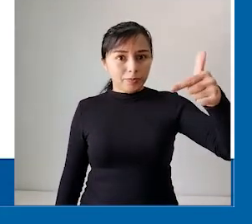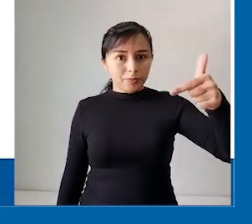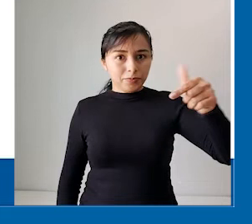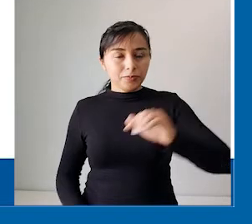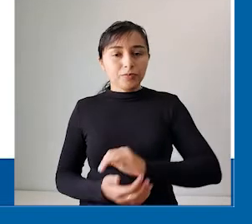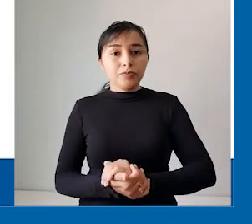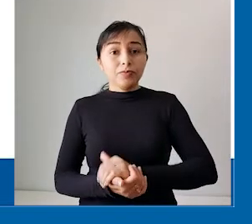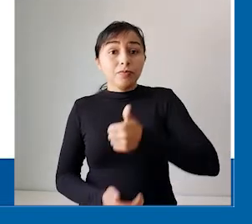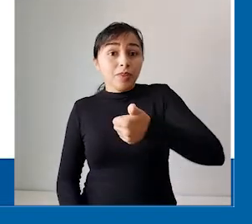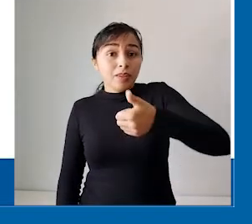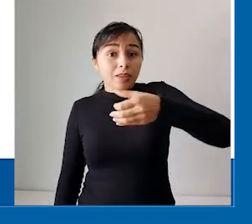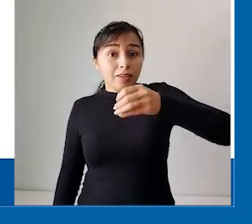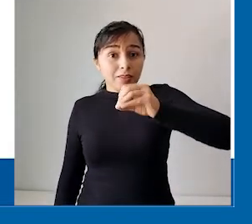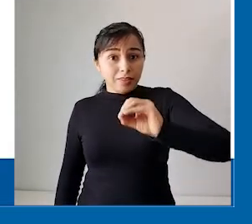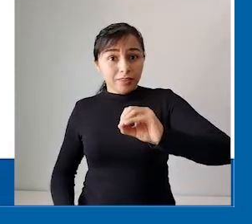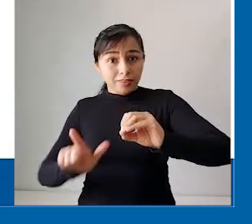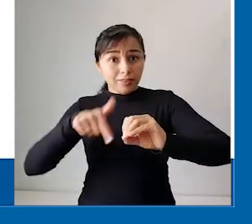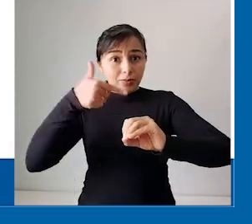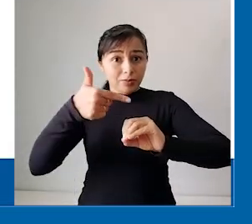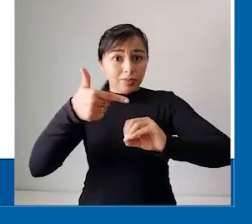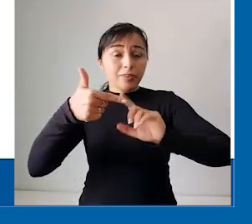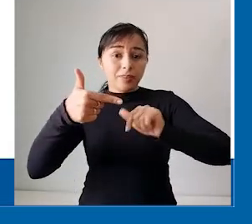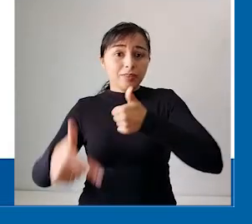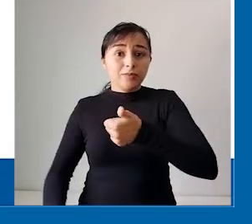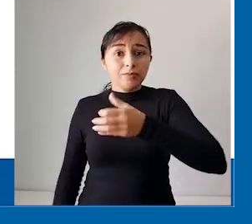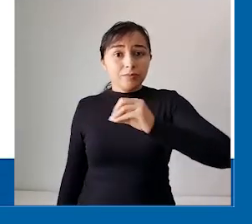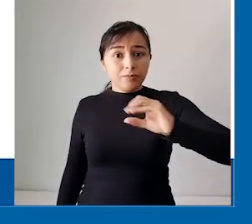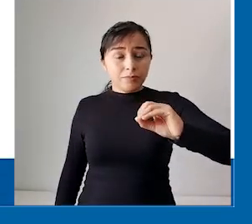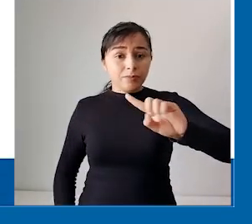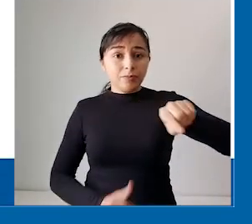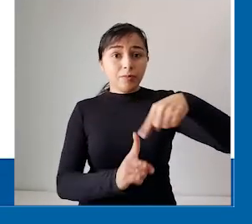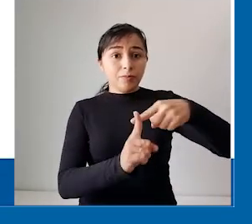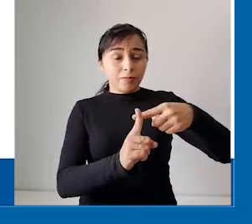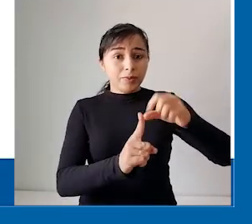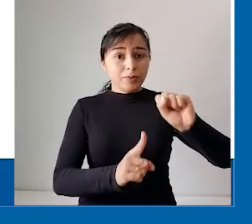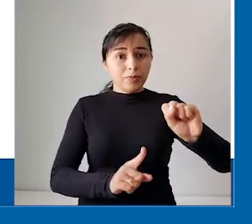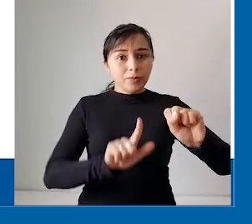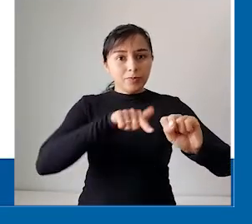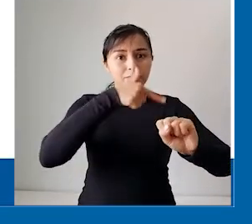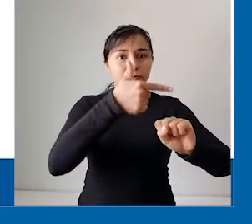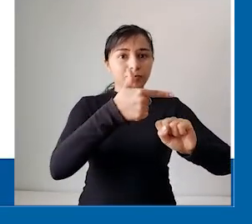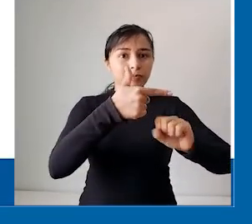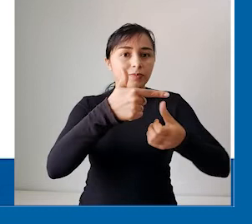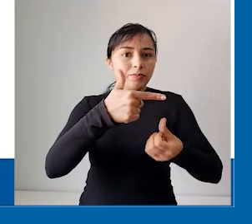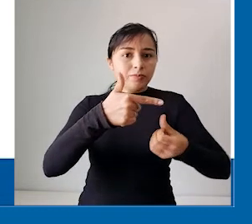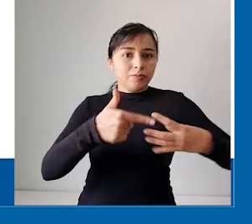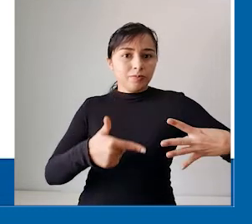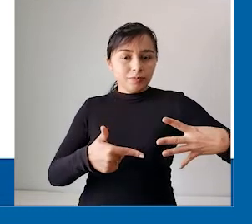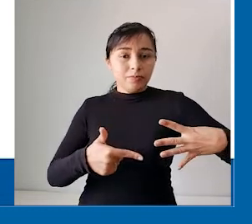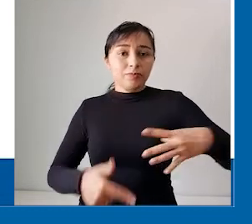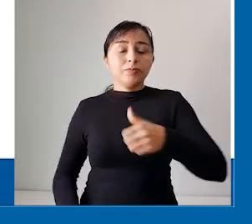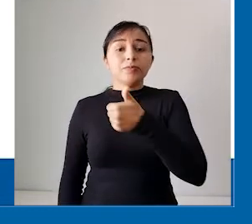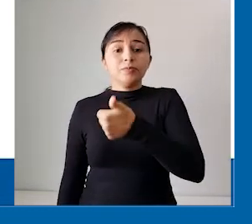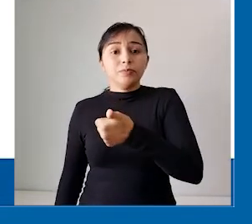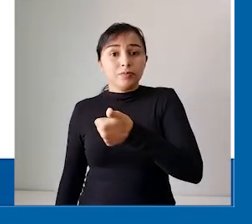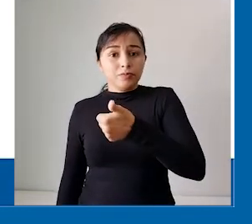ao quadrado, 100, mais 8 ao quadrado, 64. Somando 100 mais